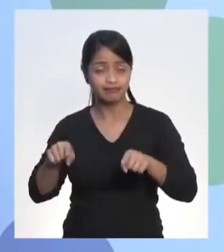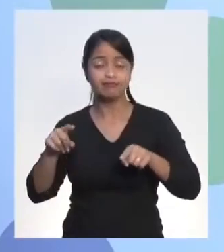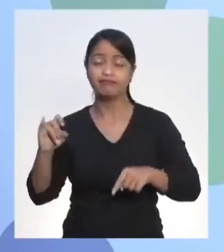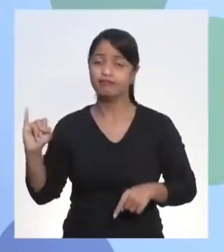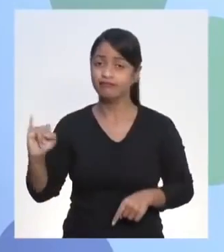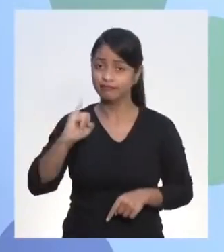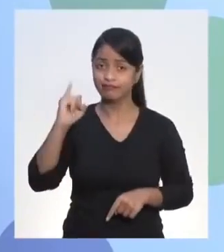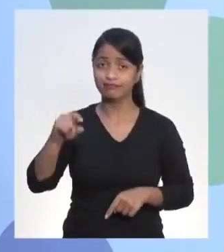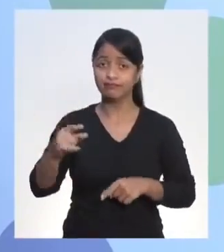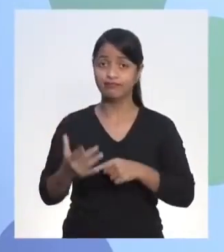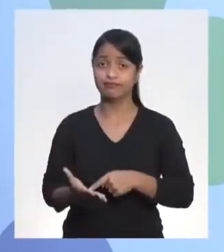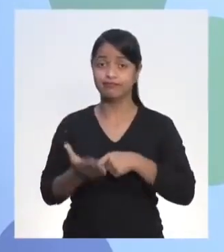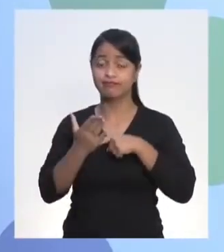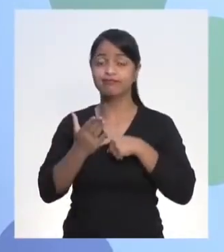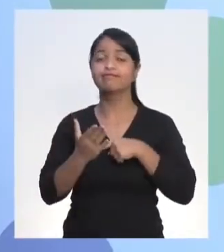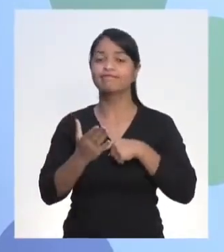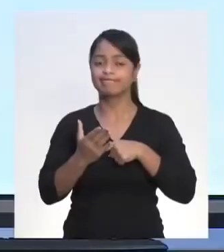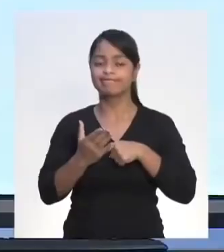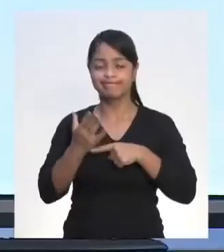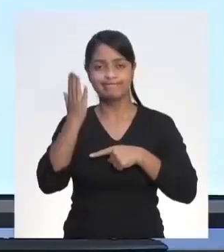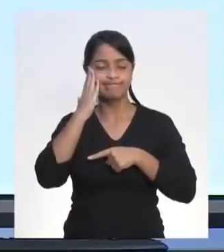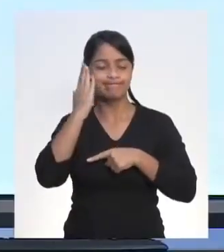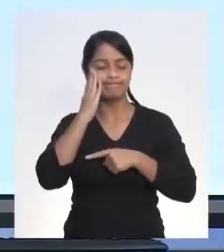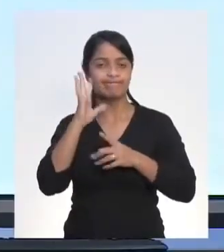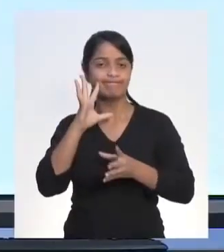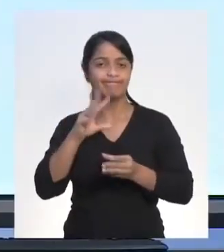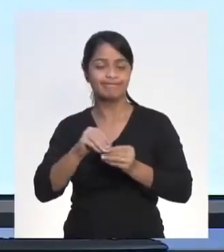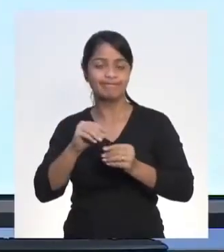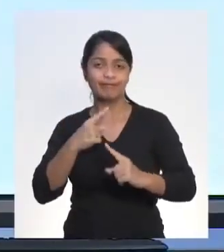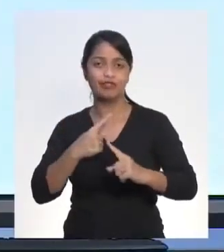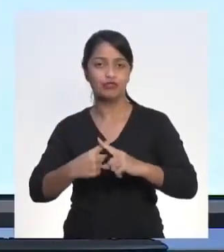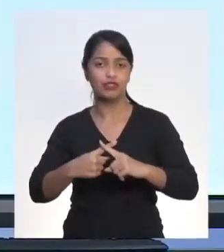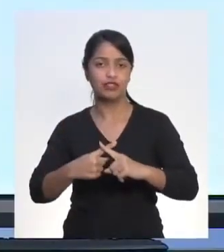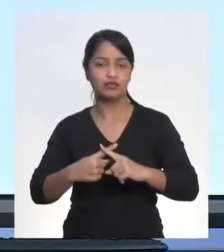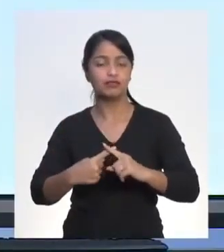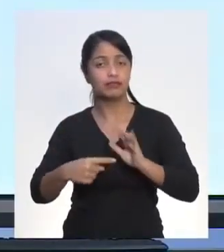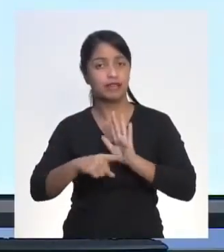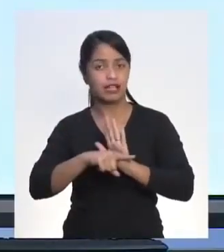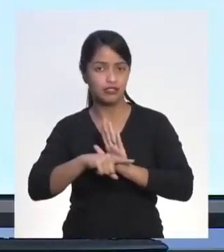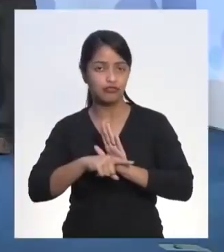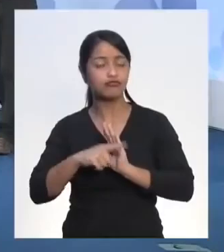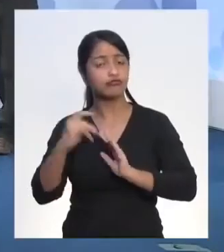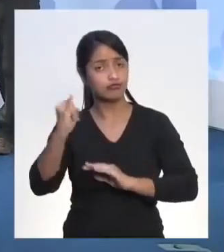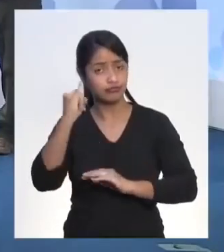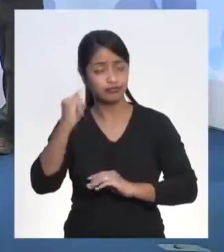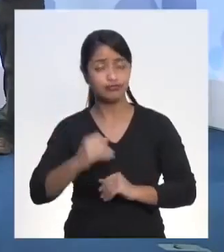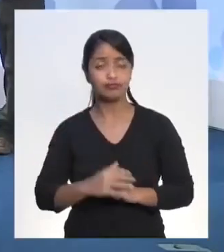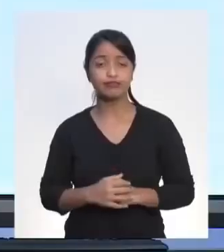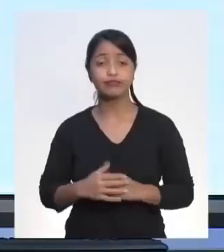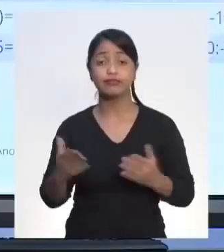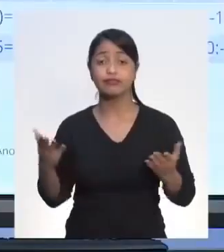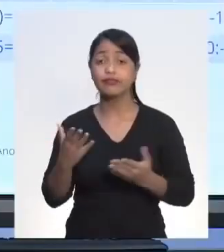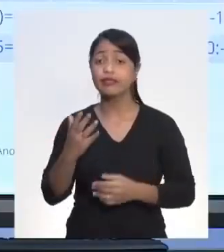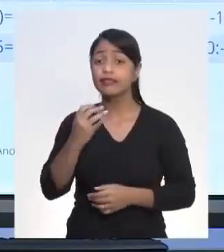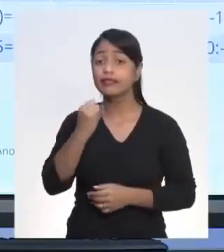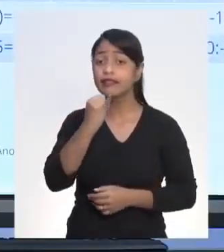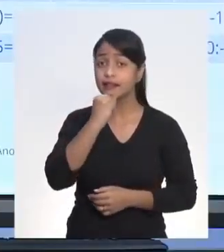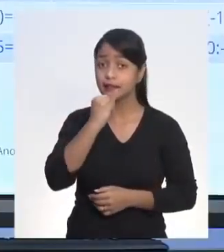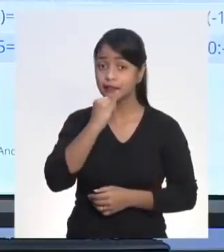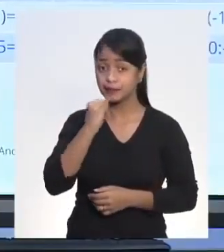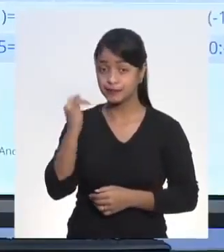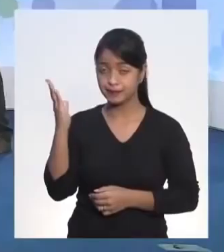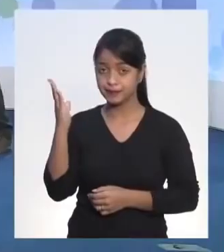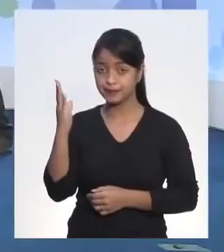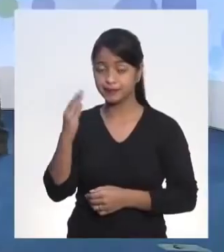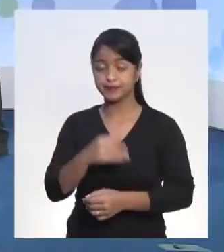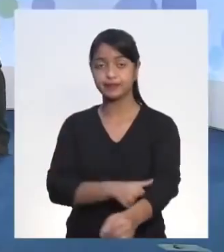já te indica que você tem que multiplicar. Para o negativo, né? Muito importante, né? Tomar muito esse cuidado. Vamos tentar, então, fazer um exemplo aí com vocês,